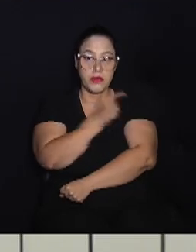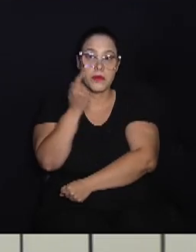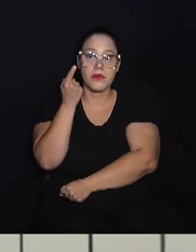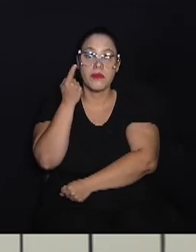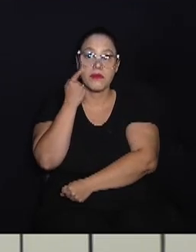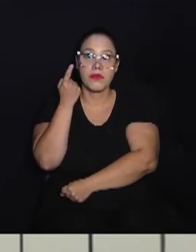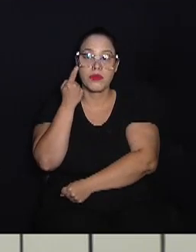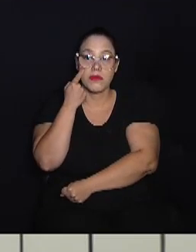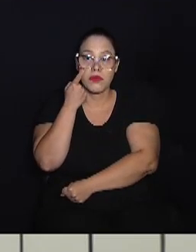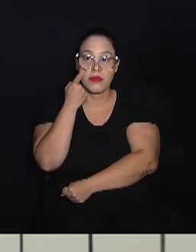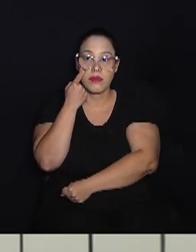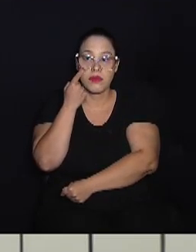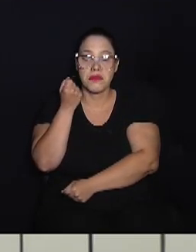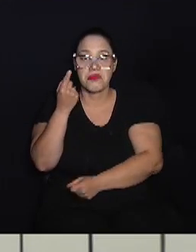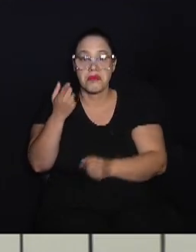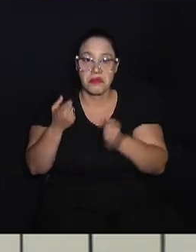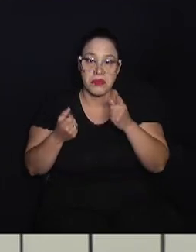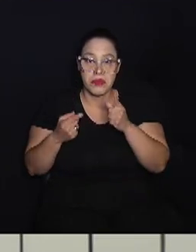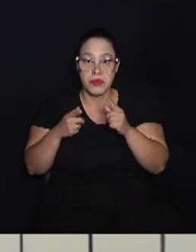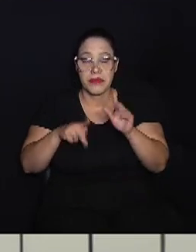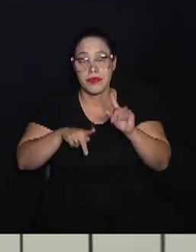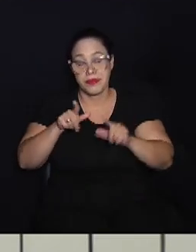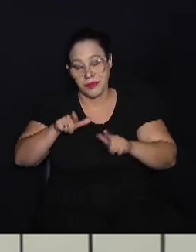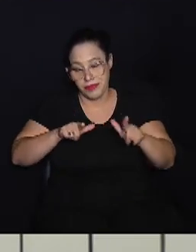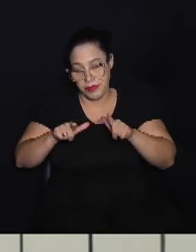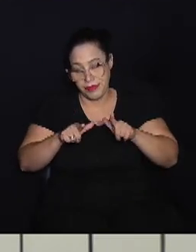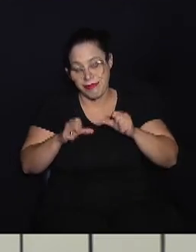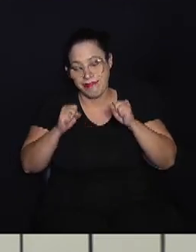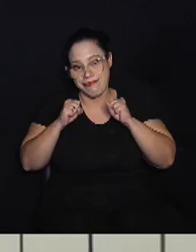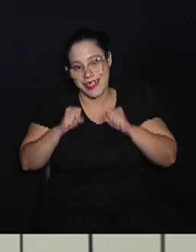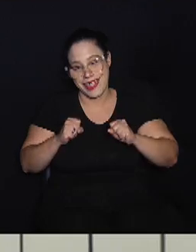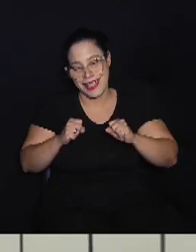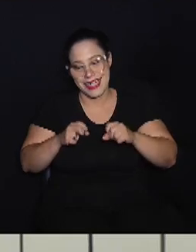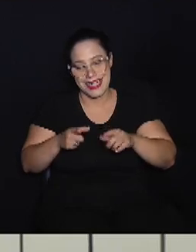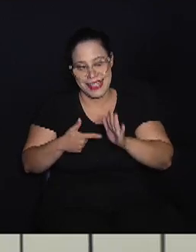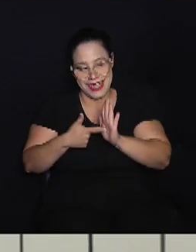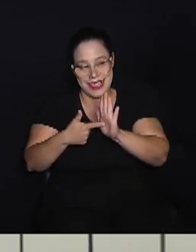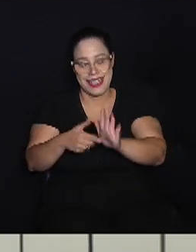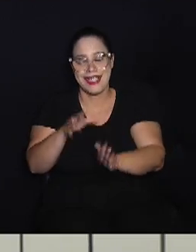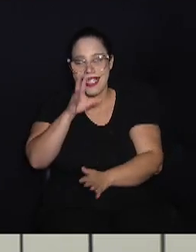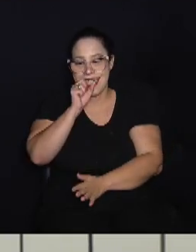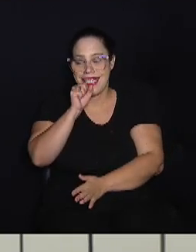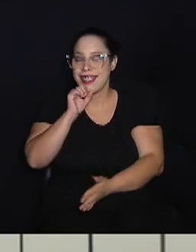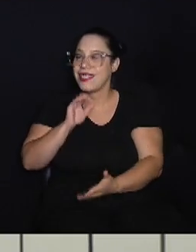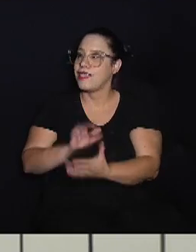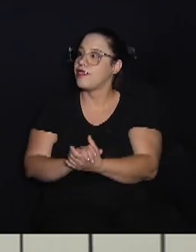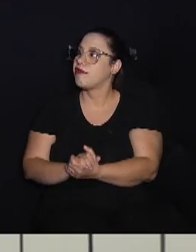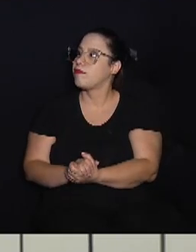na reportagem sobre alguns desses trabalhos que podem ser conferidos neste sábado.